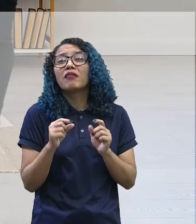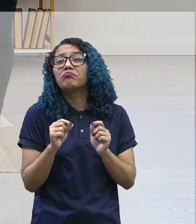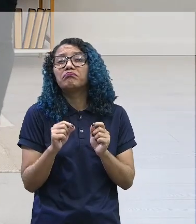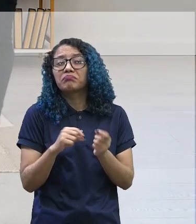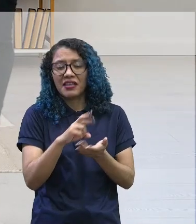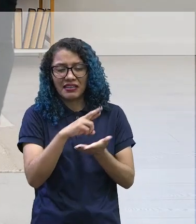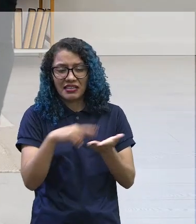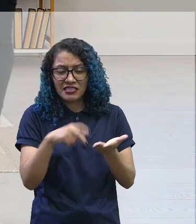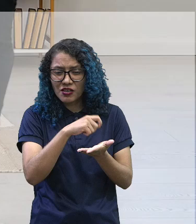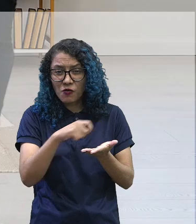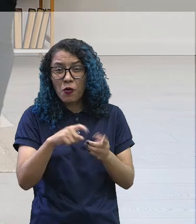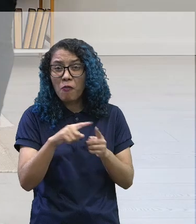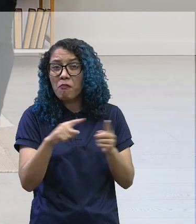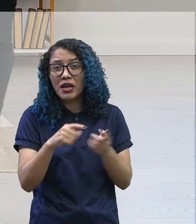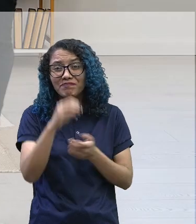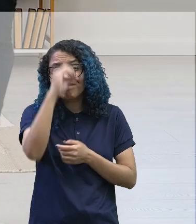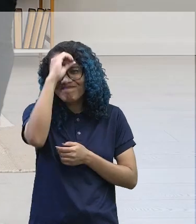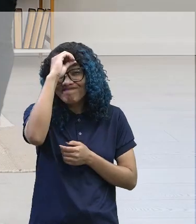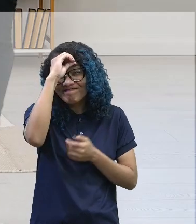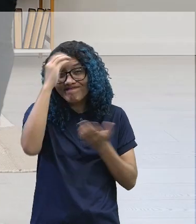nem por onde começar.